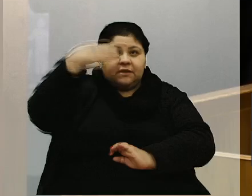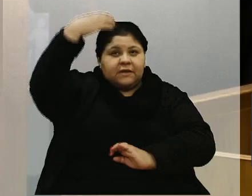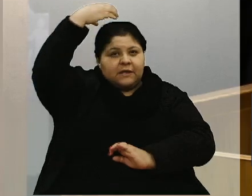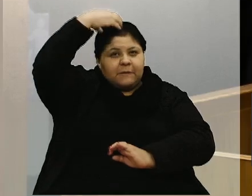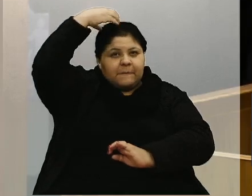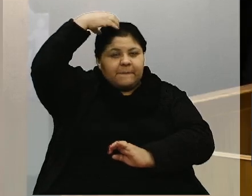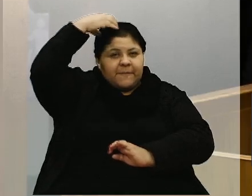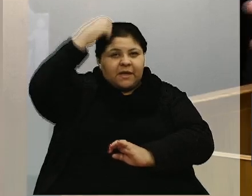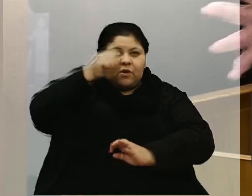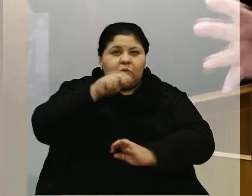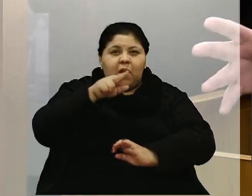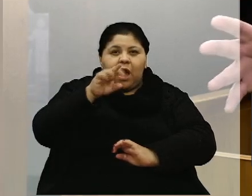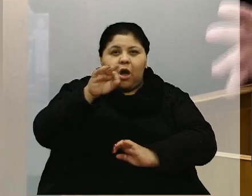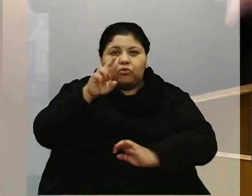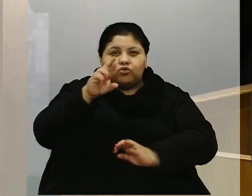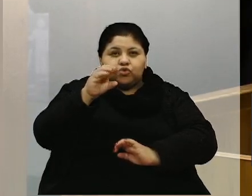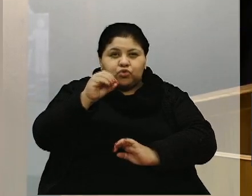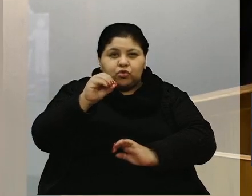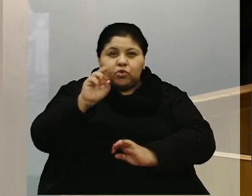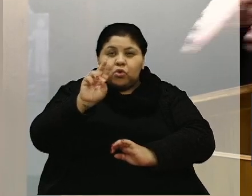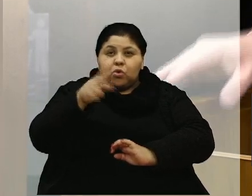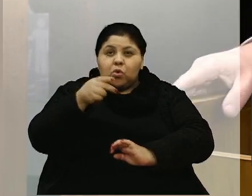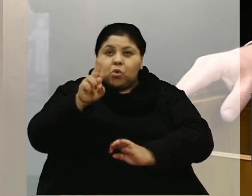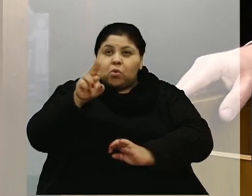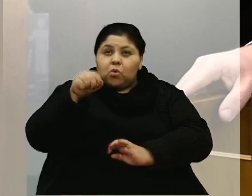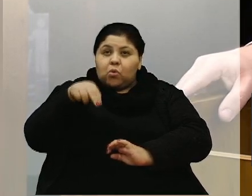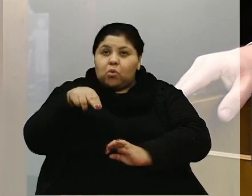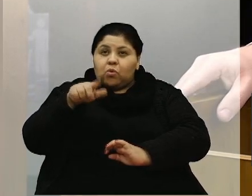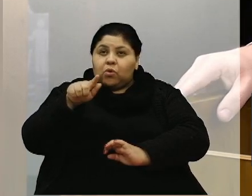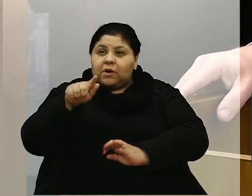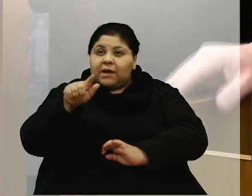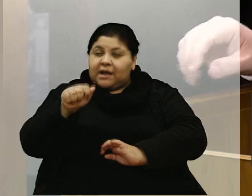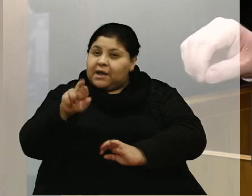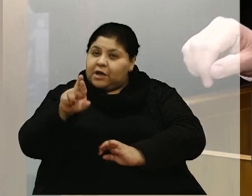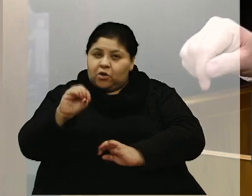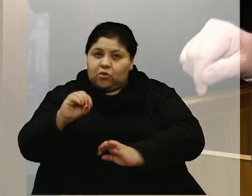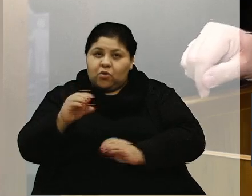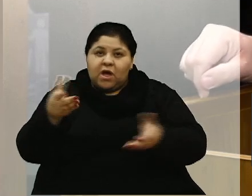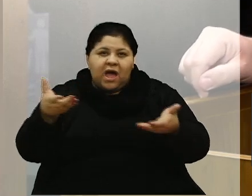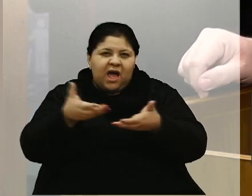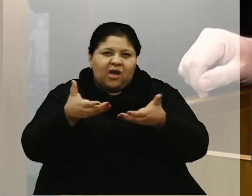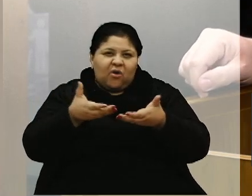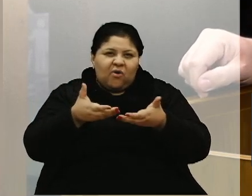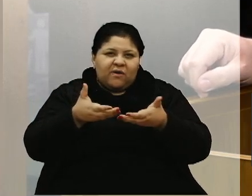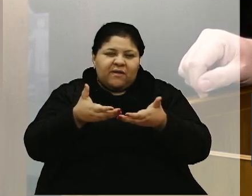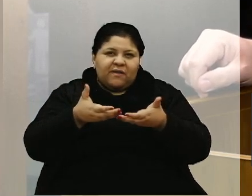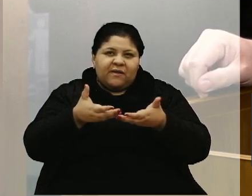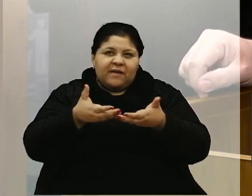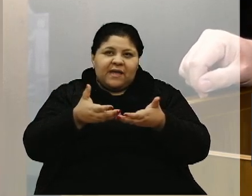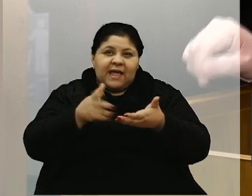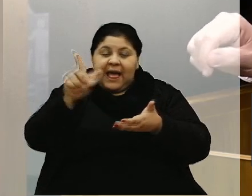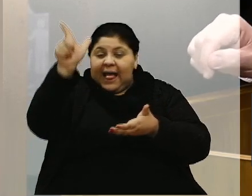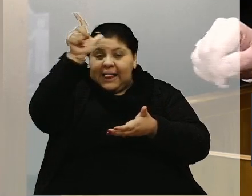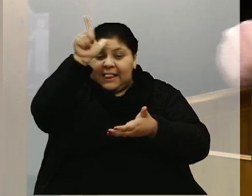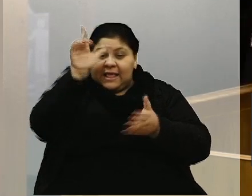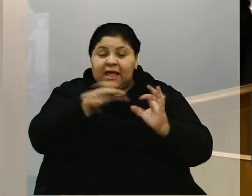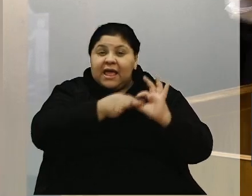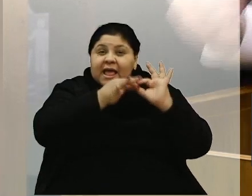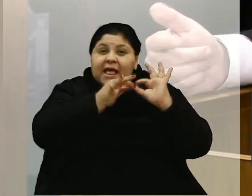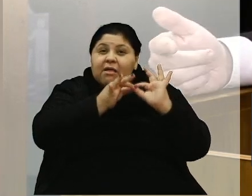Alemanha como na configuração atual, como a gente pode ver, né, no mapa, pois a Alemanha se unificou no ano